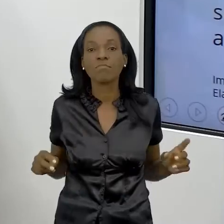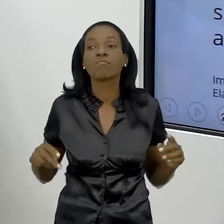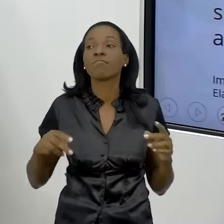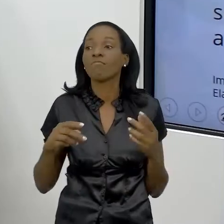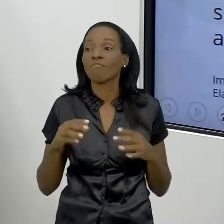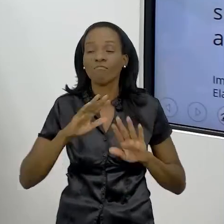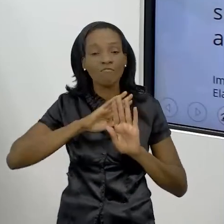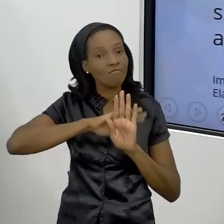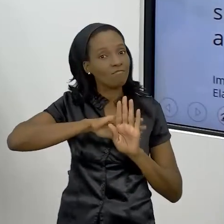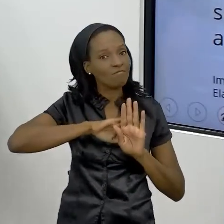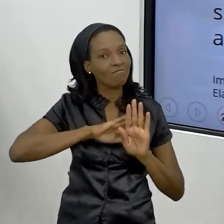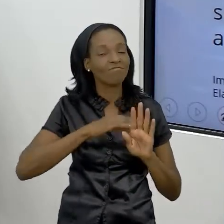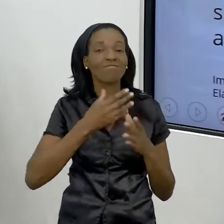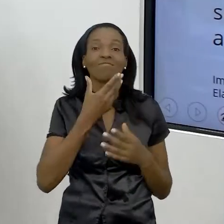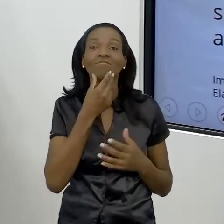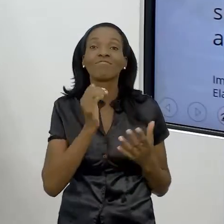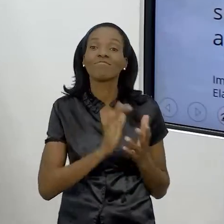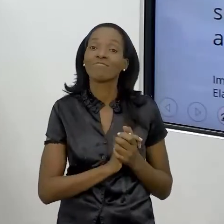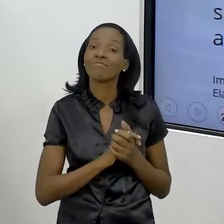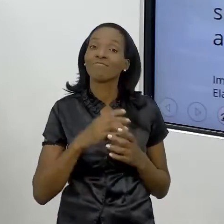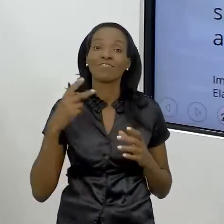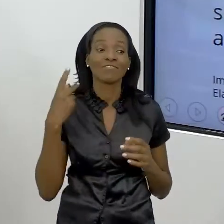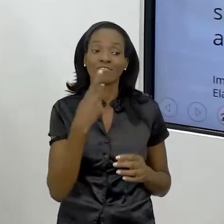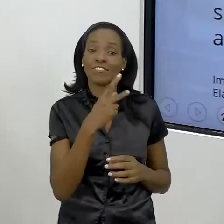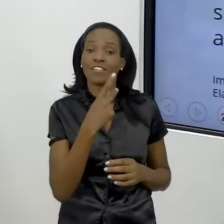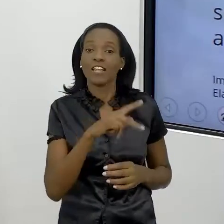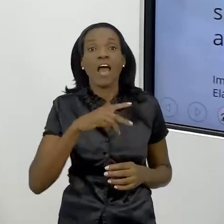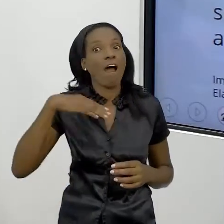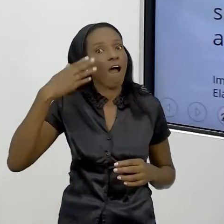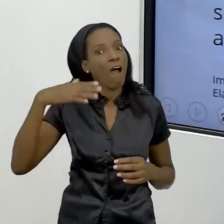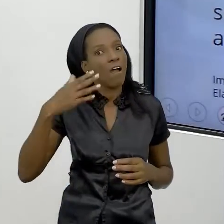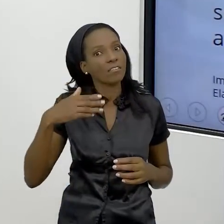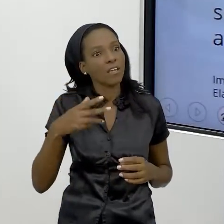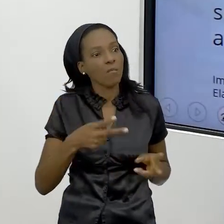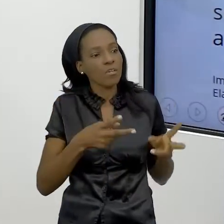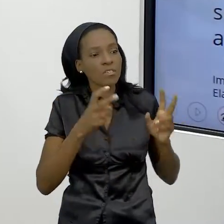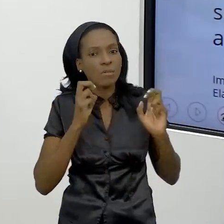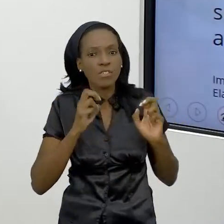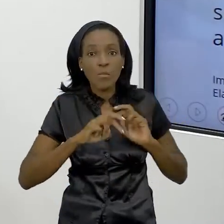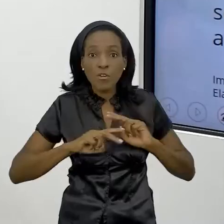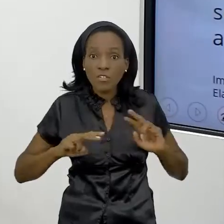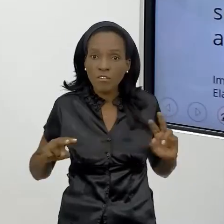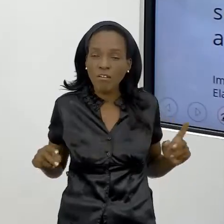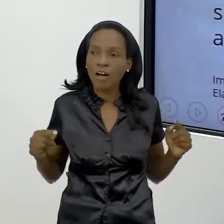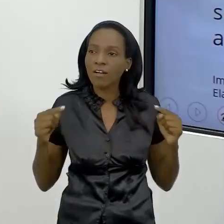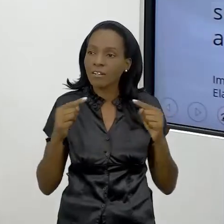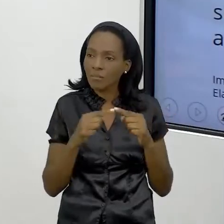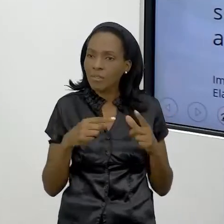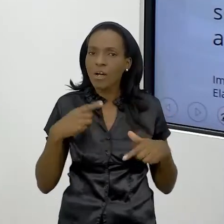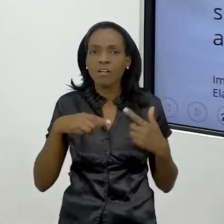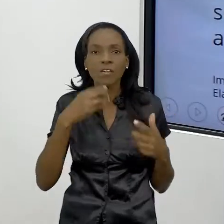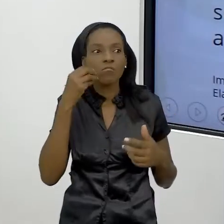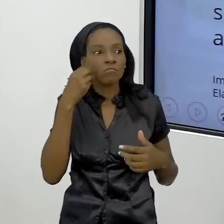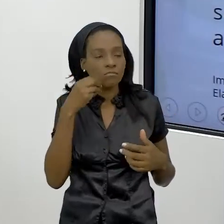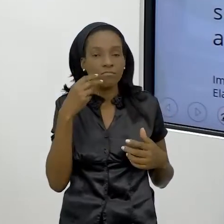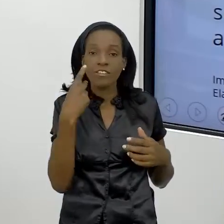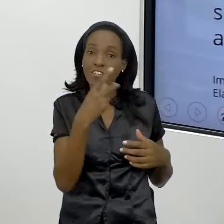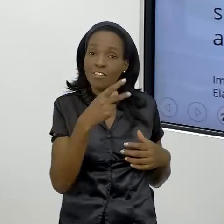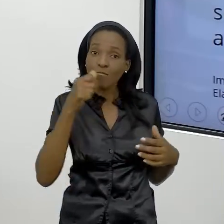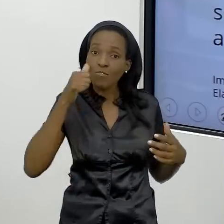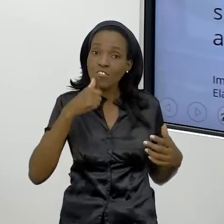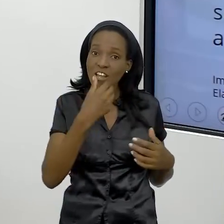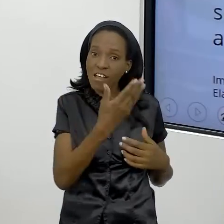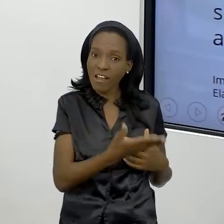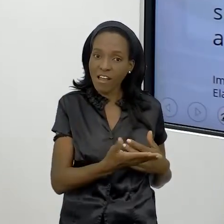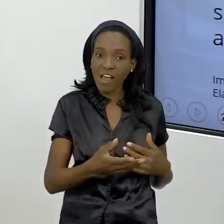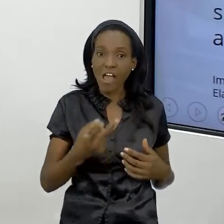dela. E só depois foram descobrir que muitos desses experimentos eram dela, ela ganhou, foi premiada, enfim. 2